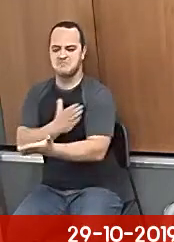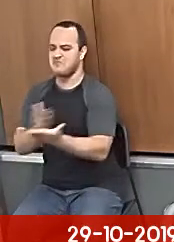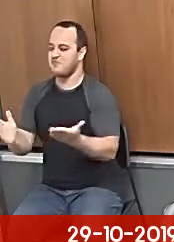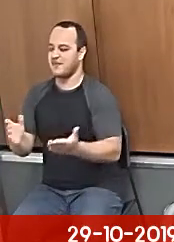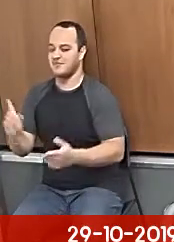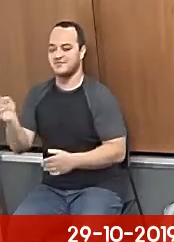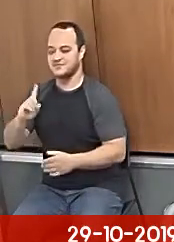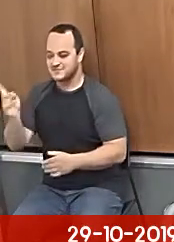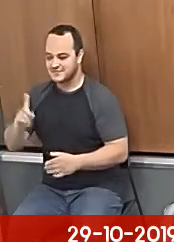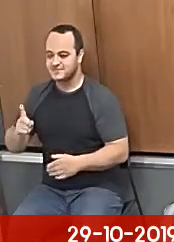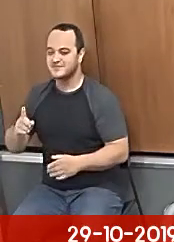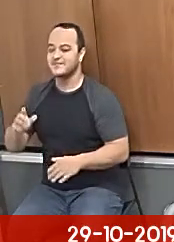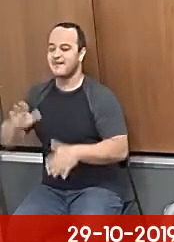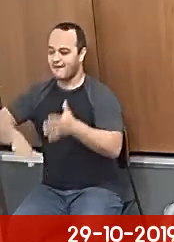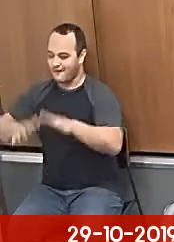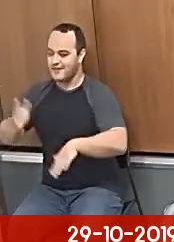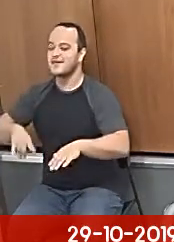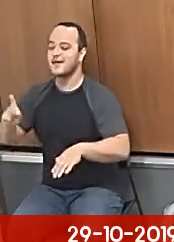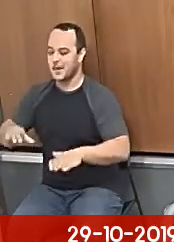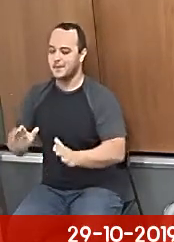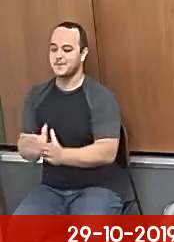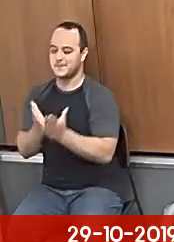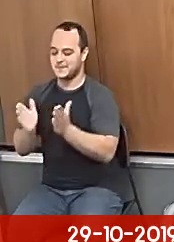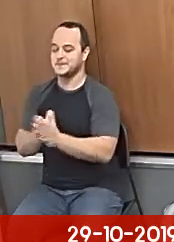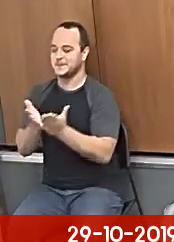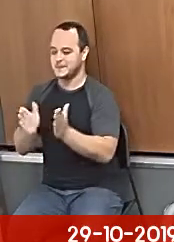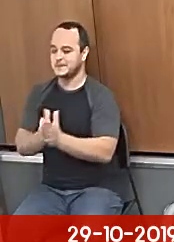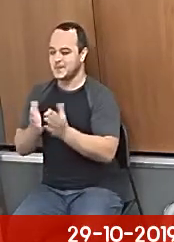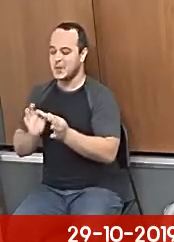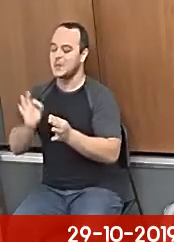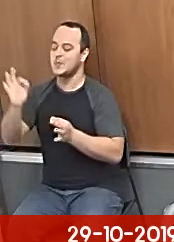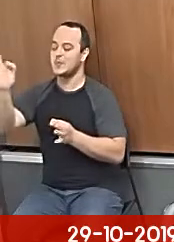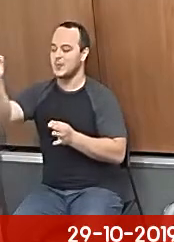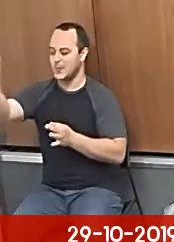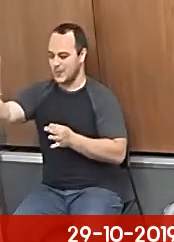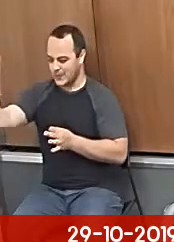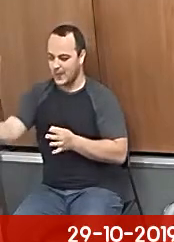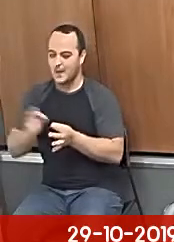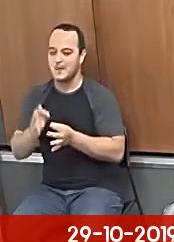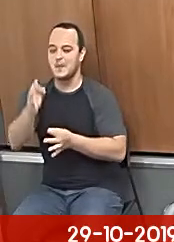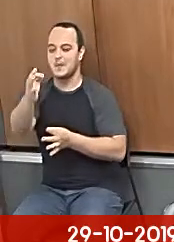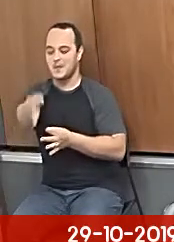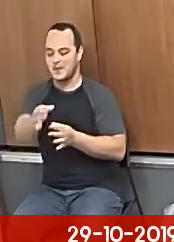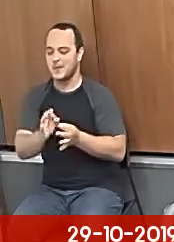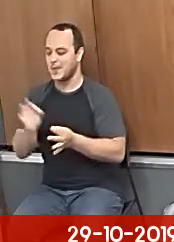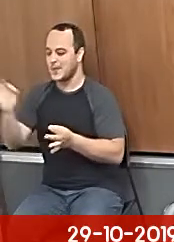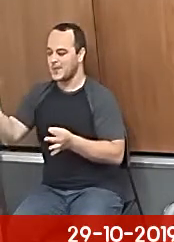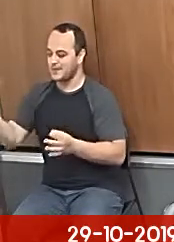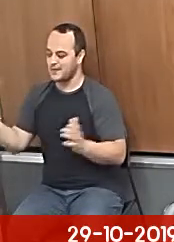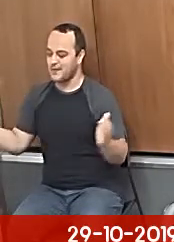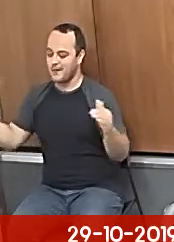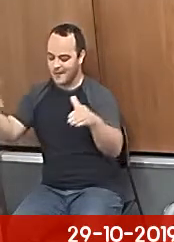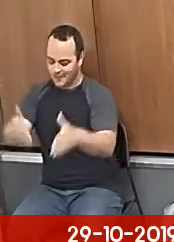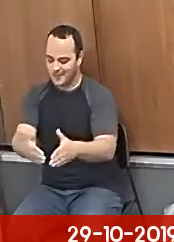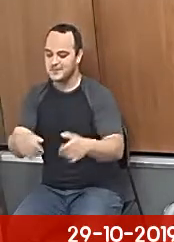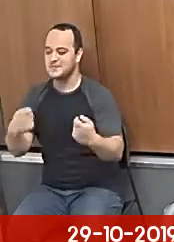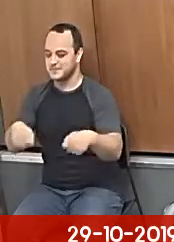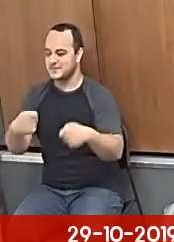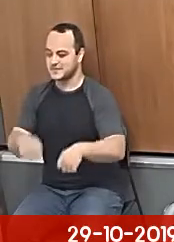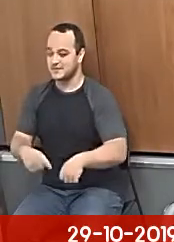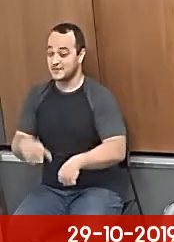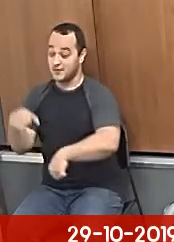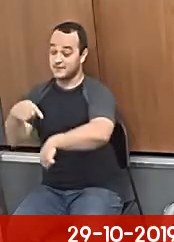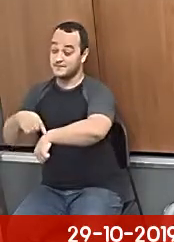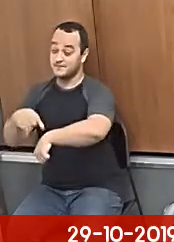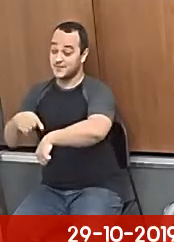gente. A probabilidade é, com certeza, em regiões mais remotas, vamos dizer dessa forma, né? E o horário cedido